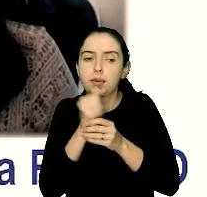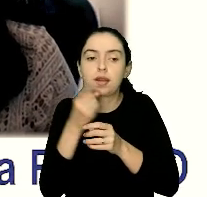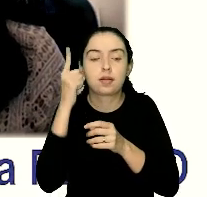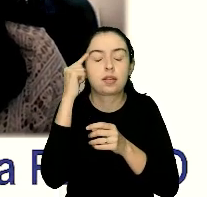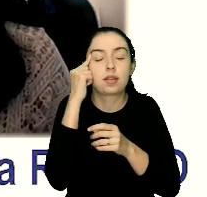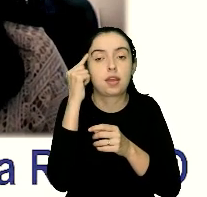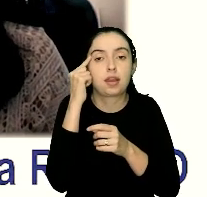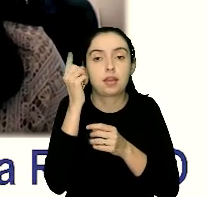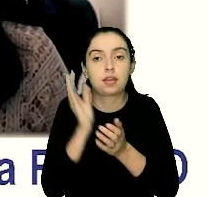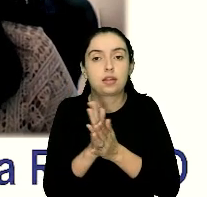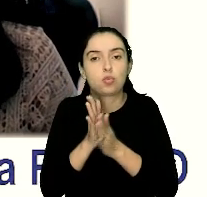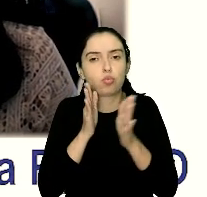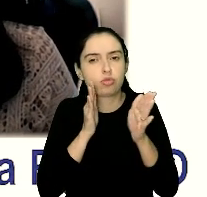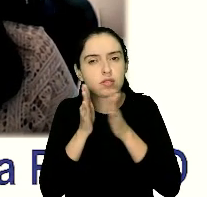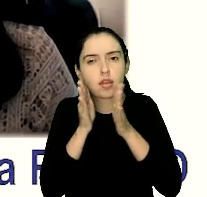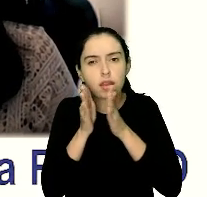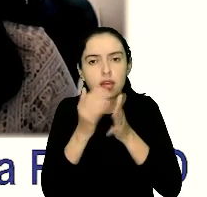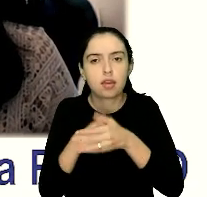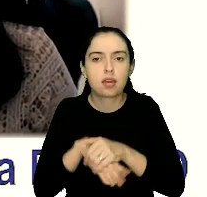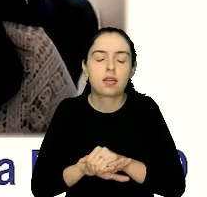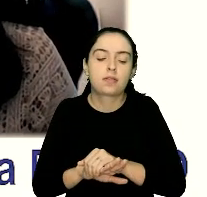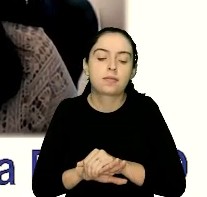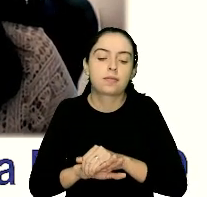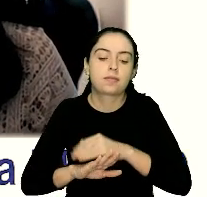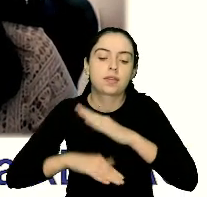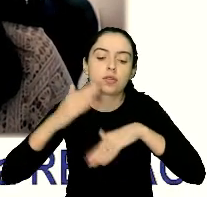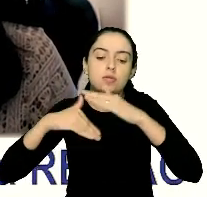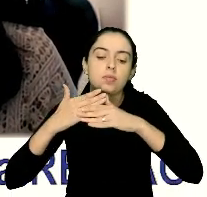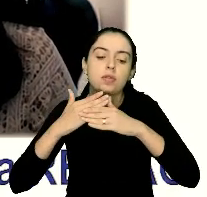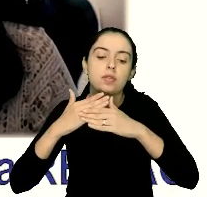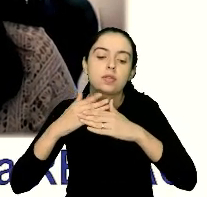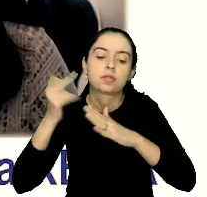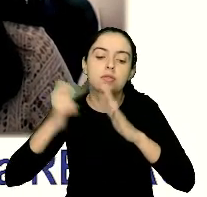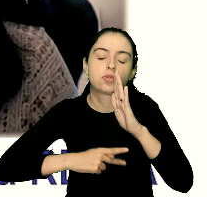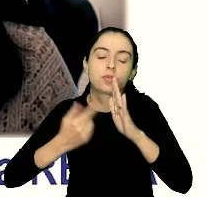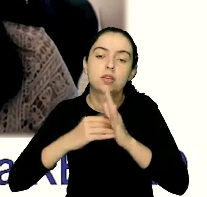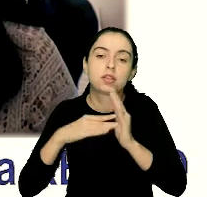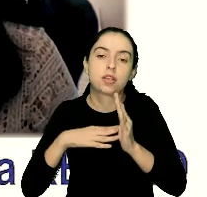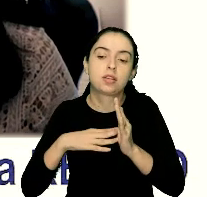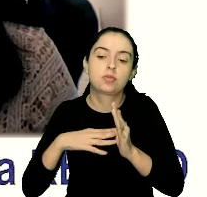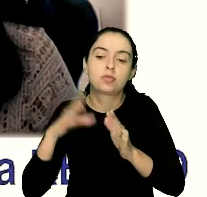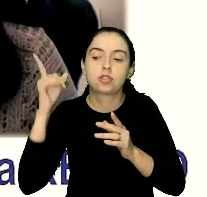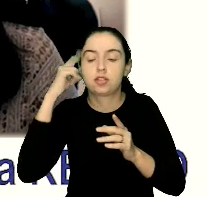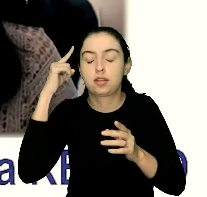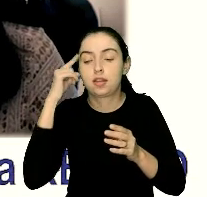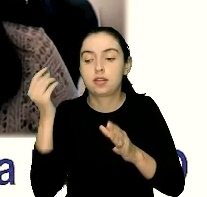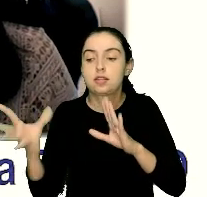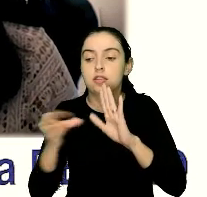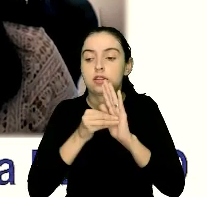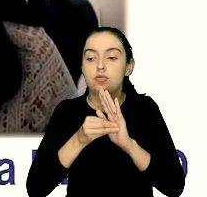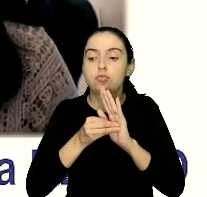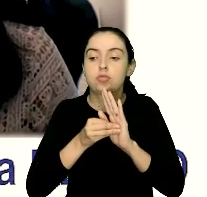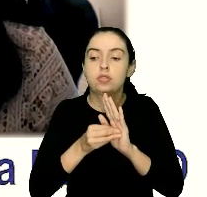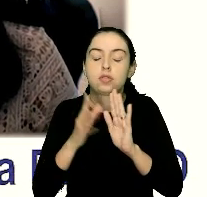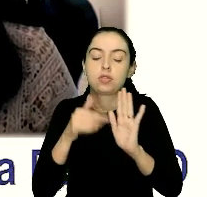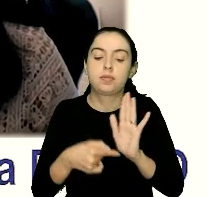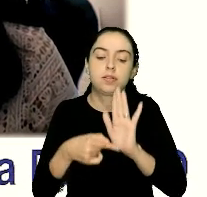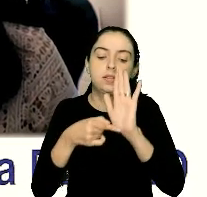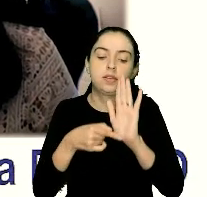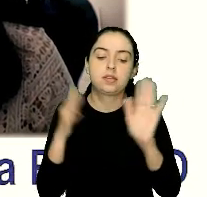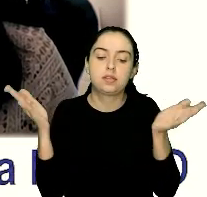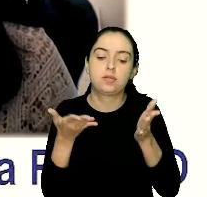essa sistematização que eu faço, né, de ideias para trazer aqui para vocês hoje. Então, eu sou profundamente